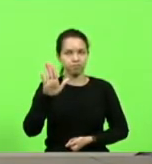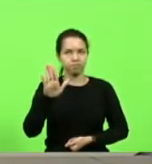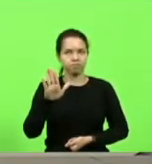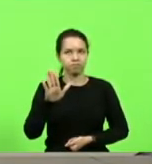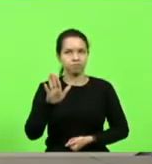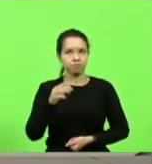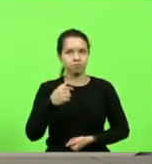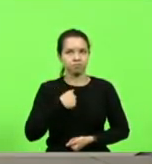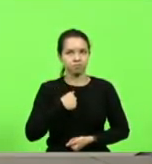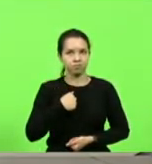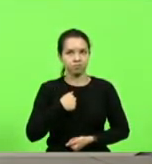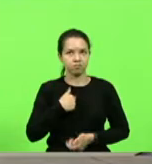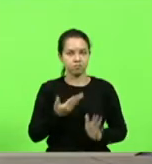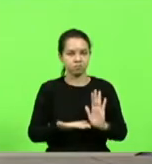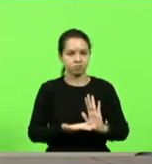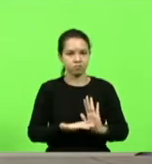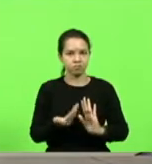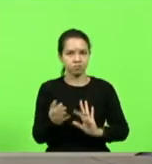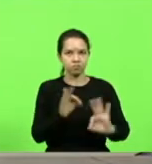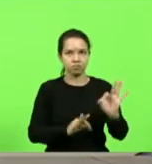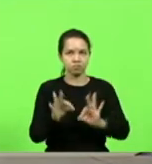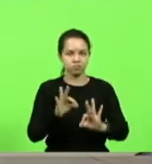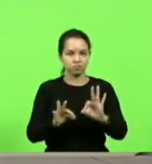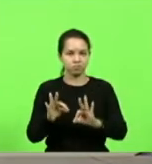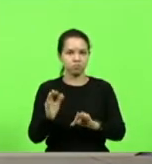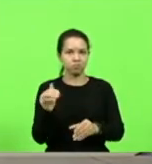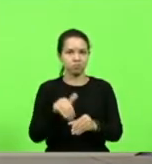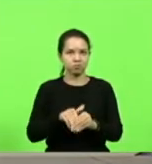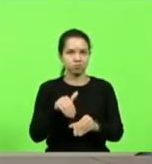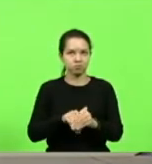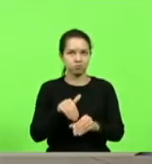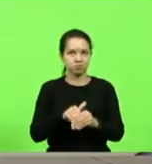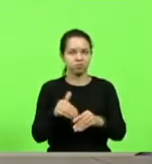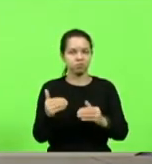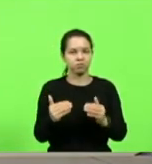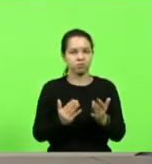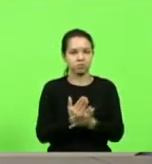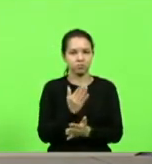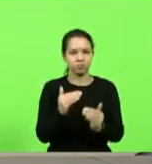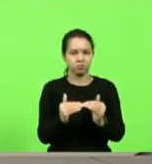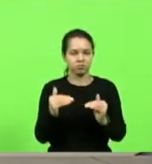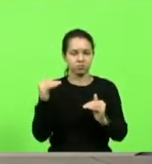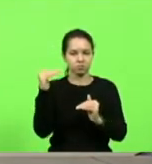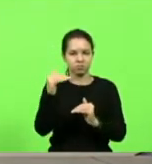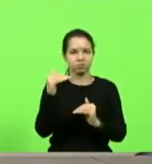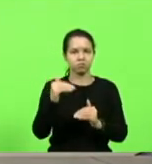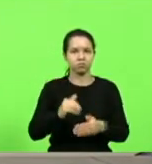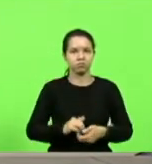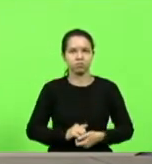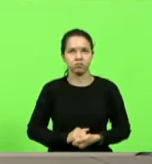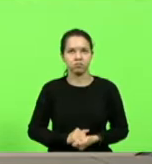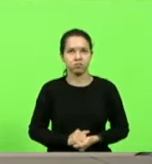eu faço a retificação do teu voto. Sim. Aprovado por maioria. Obrigada.